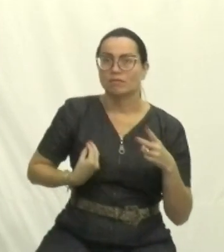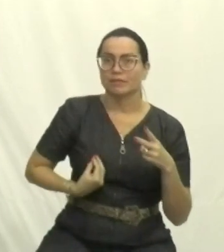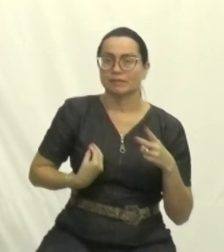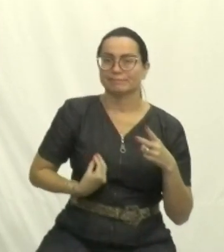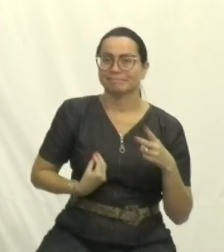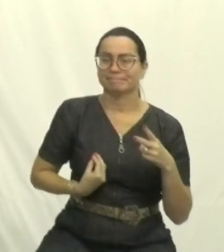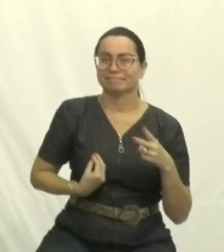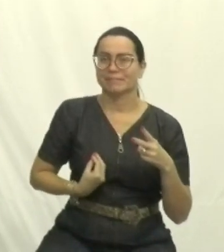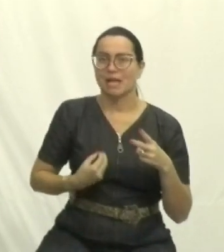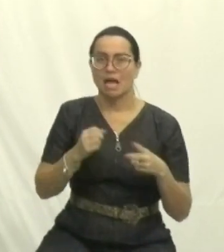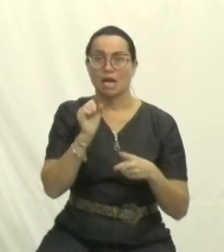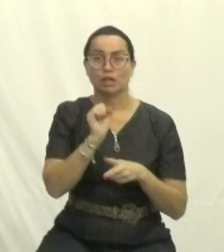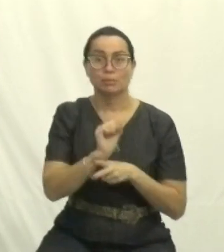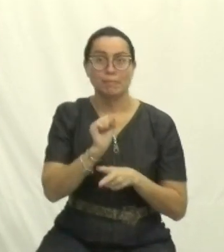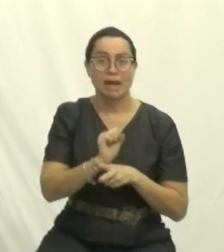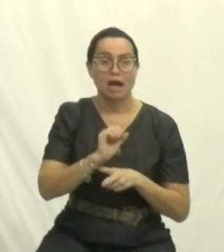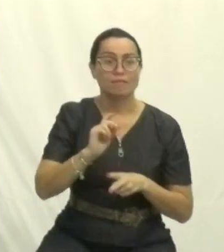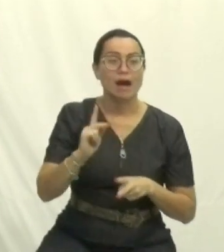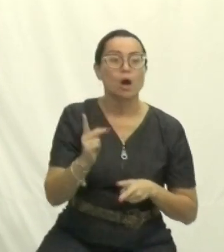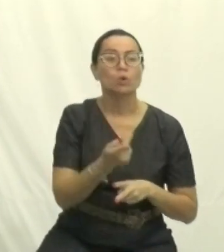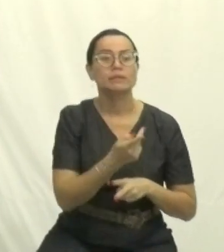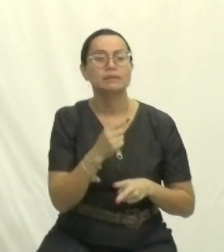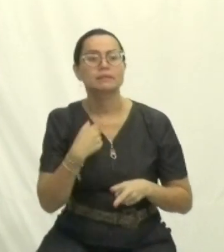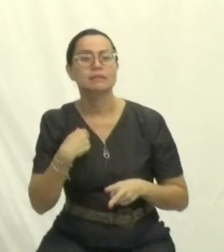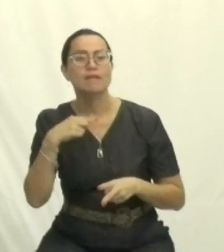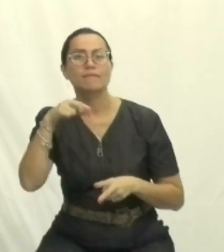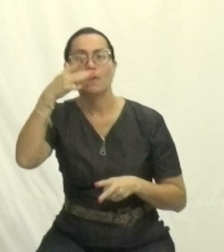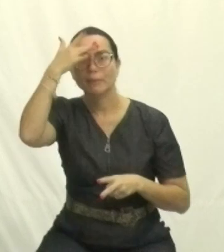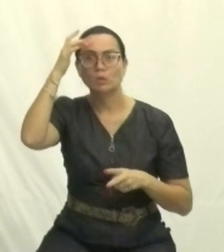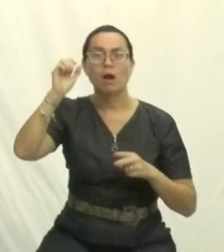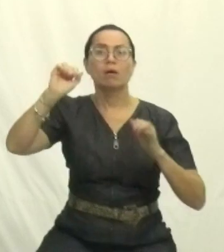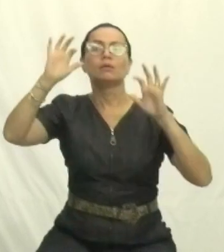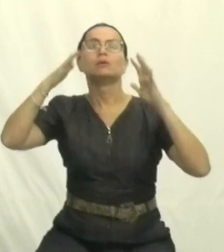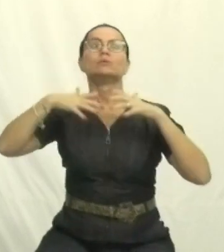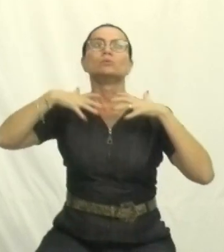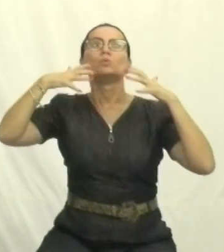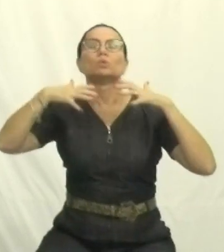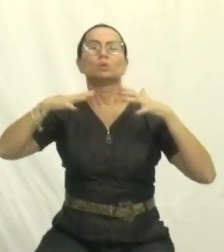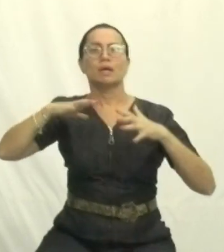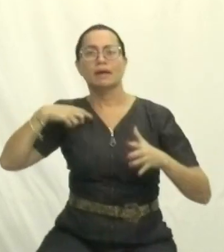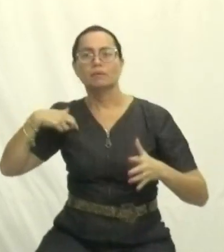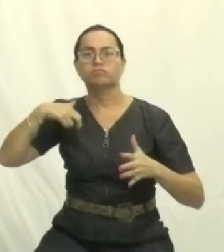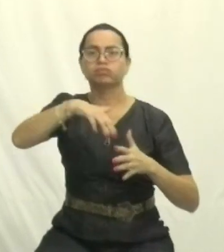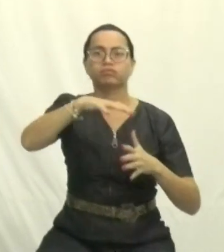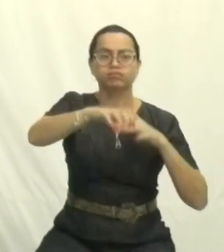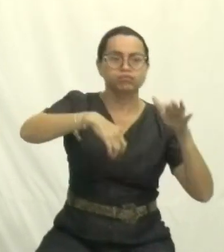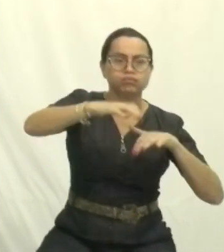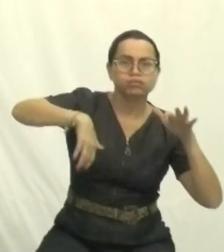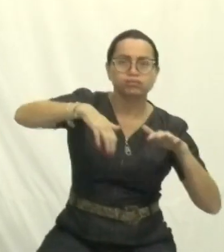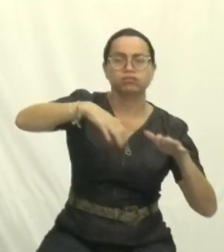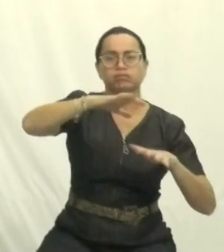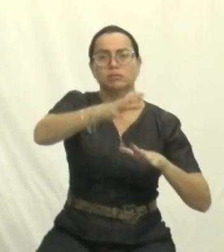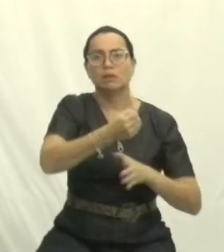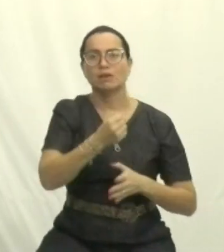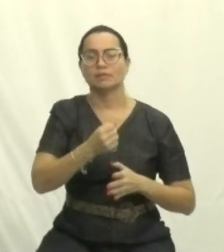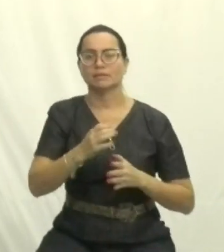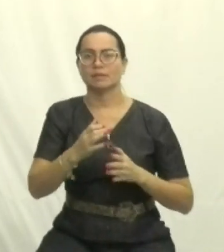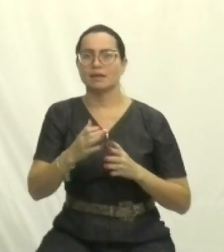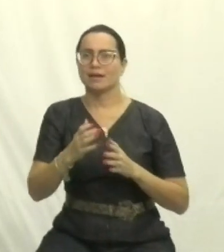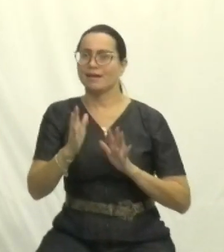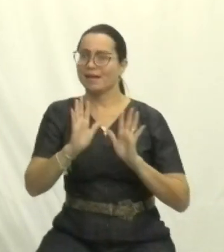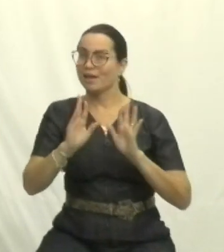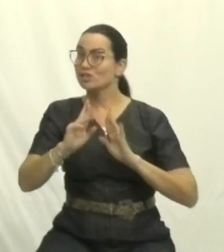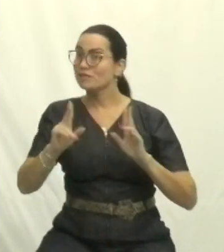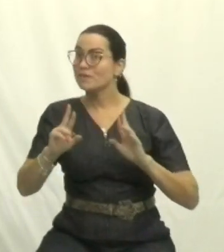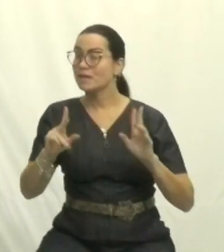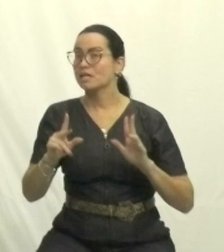a ocorrência e ia lá e retirava. Às vezes retirava e às vezes não retirava, né? E aí a gente viu que, na verdade, trabalhando na prevenção, a gente tem um ganho muito maior. E